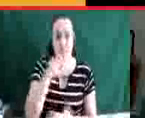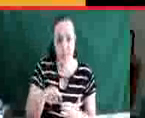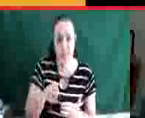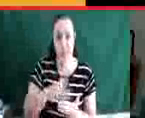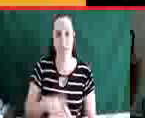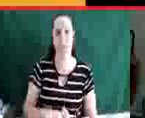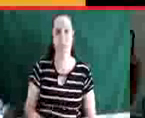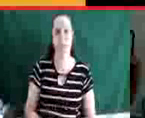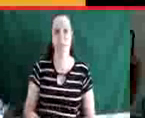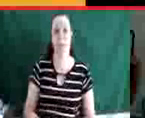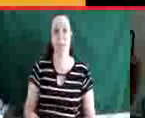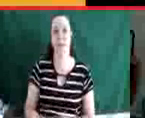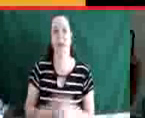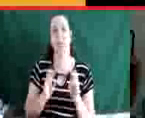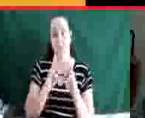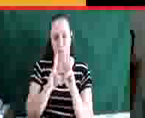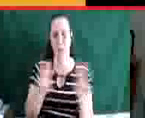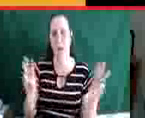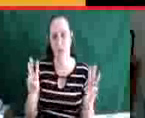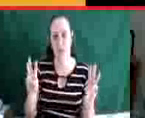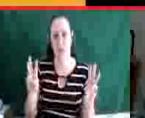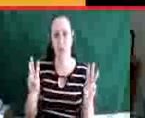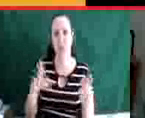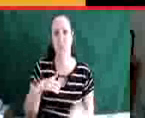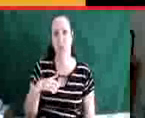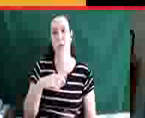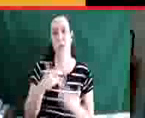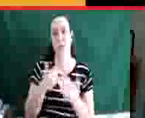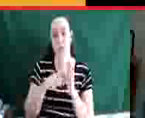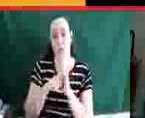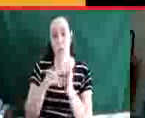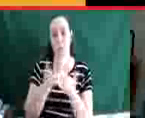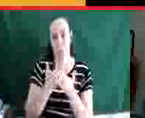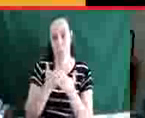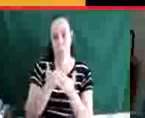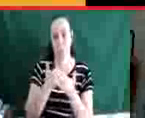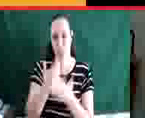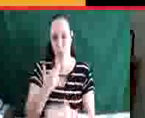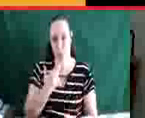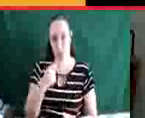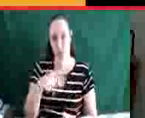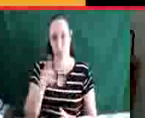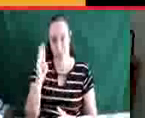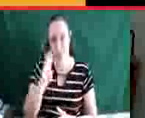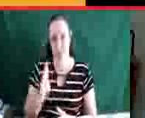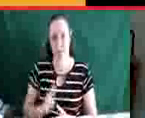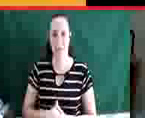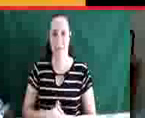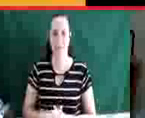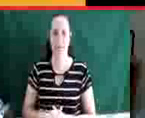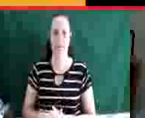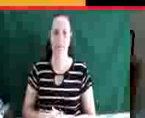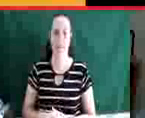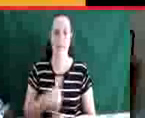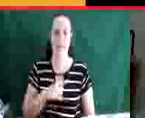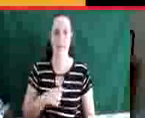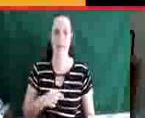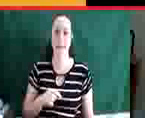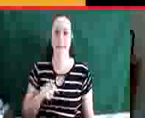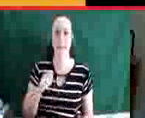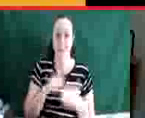o ano passado e estão continuando vendo comigo aqui em infraestrutura de redes. Tá? Então, a arquitetura TCP/IP é bom